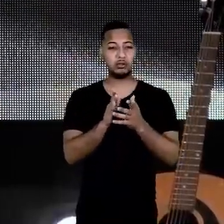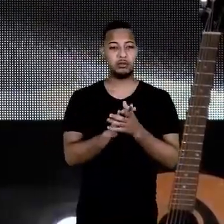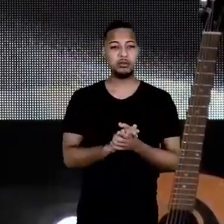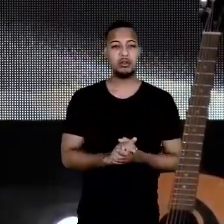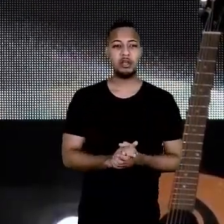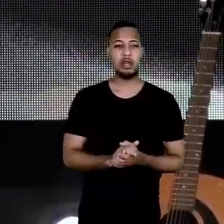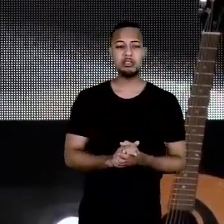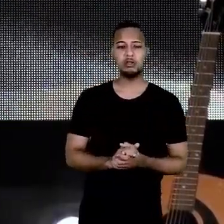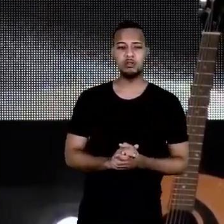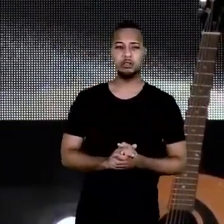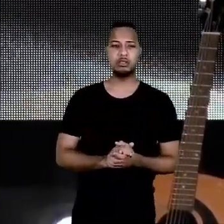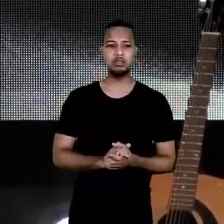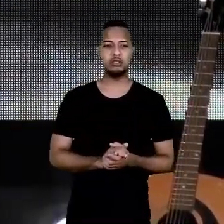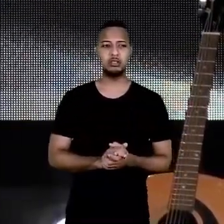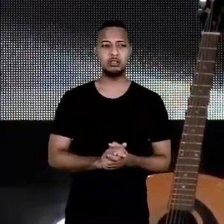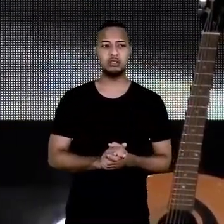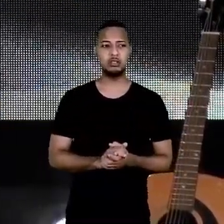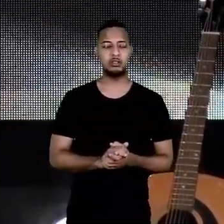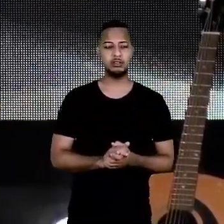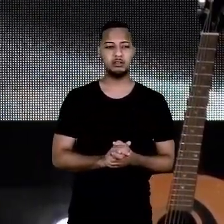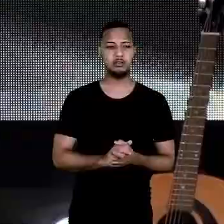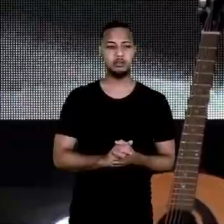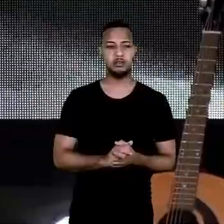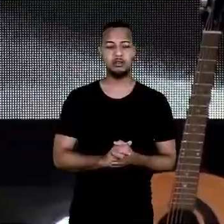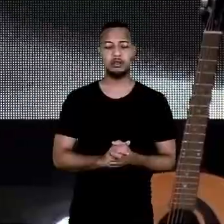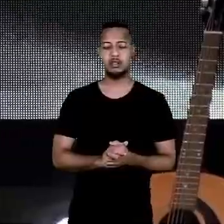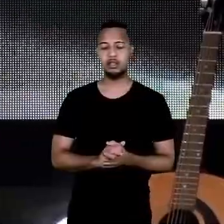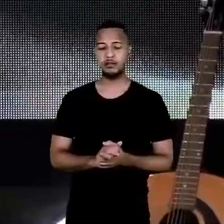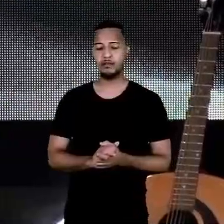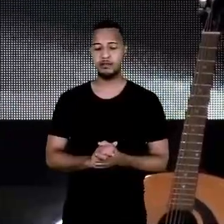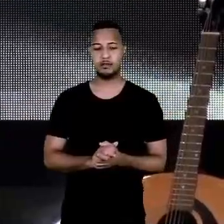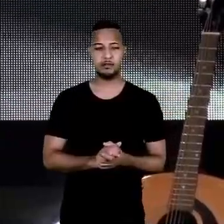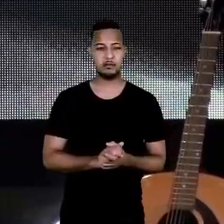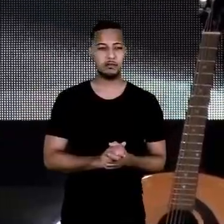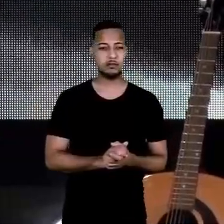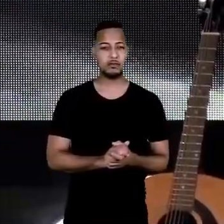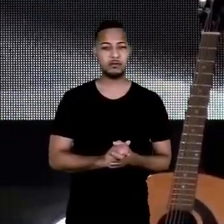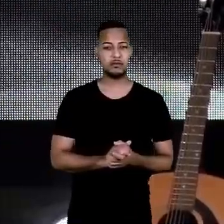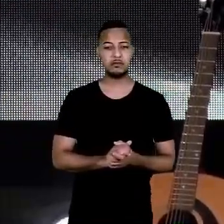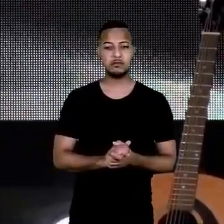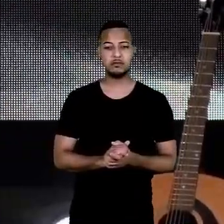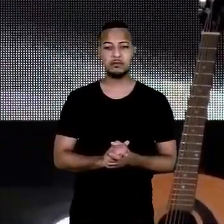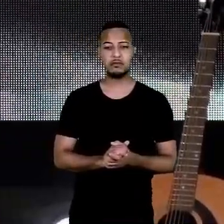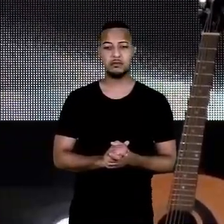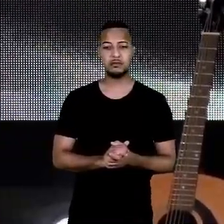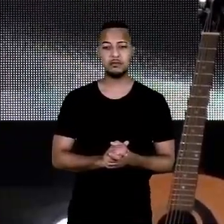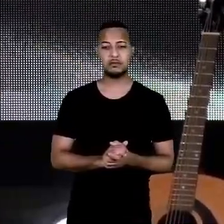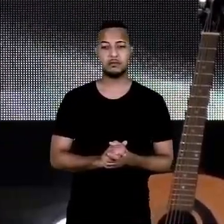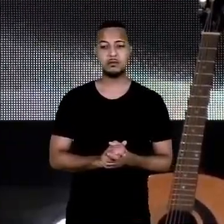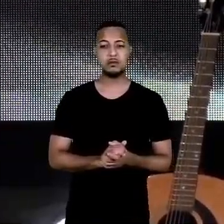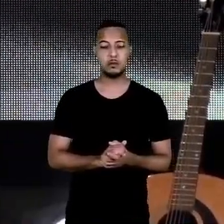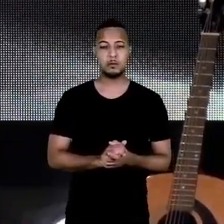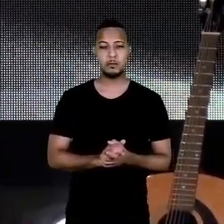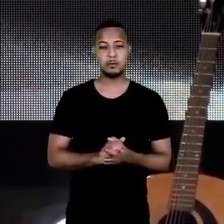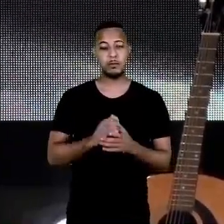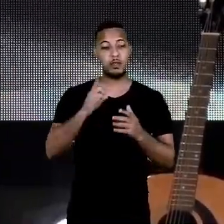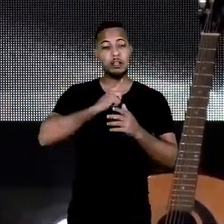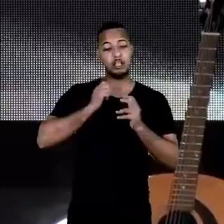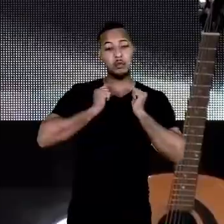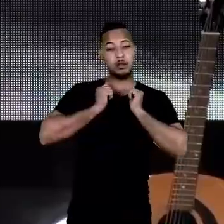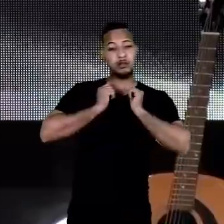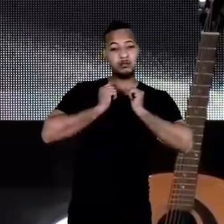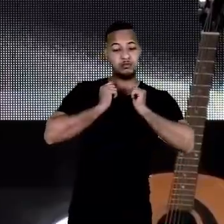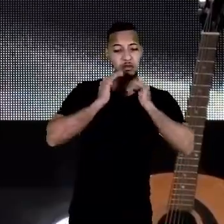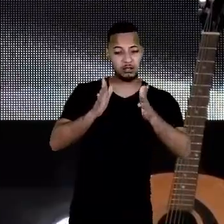seu irmão mais uma vez, com amor, e diga assim: reaja à prisão do cativeiro. 2